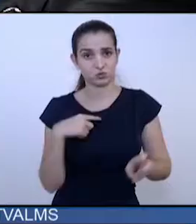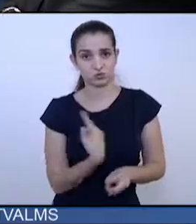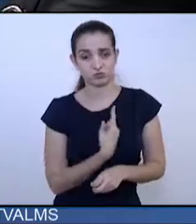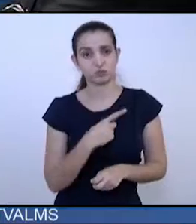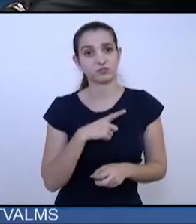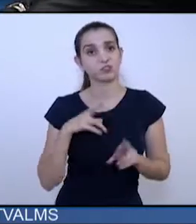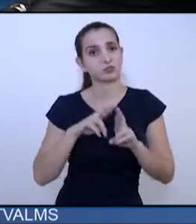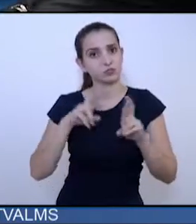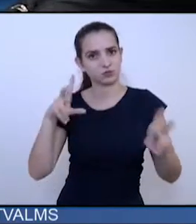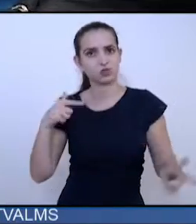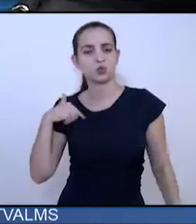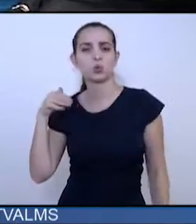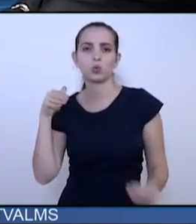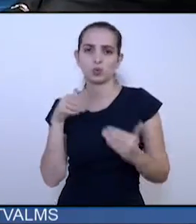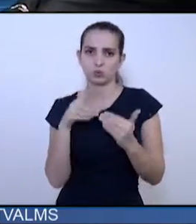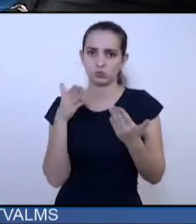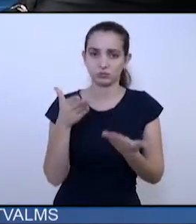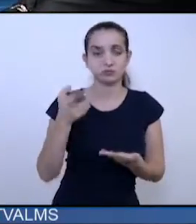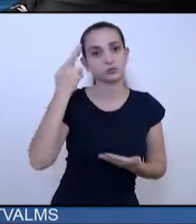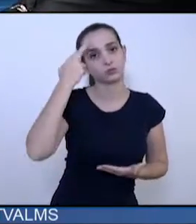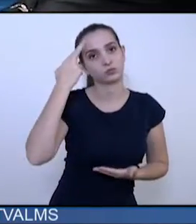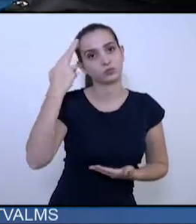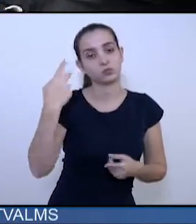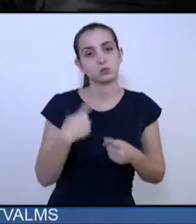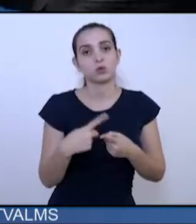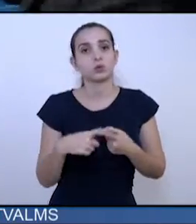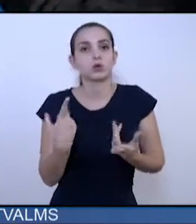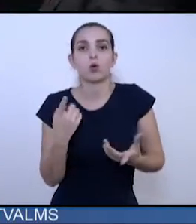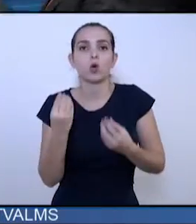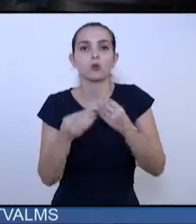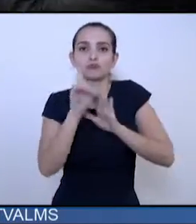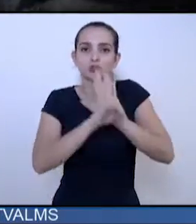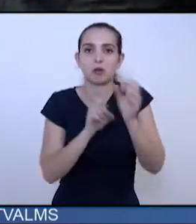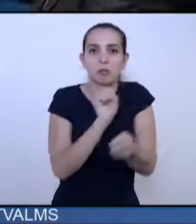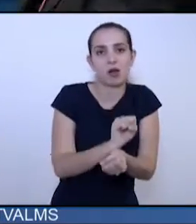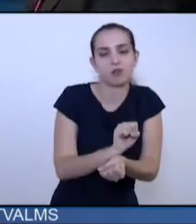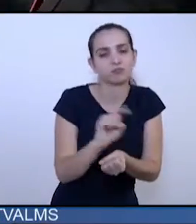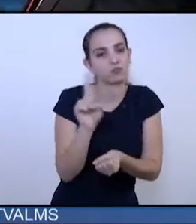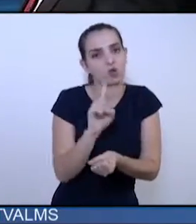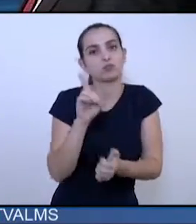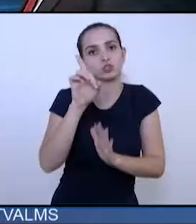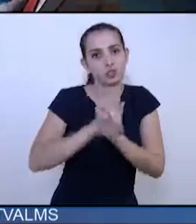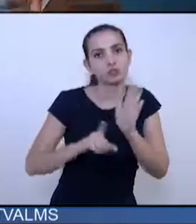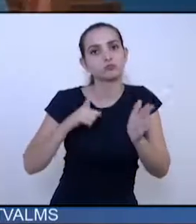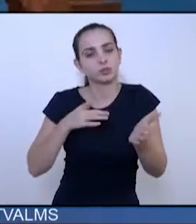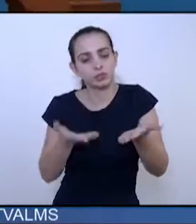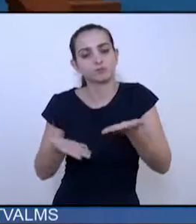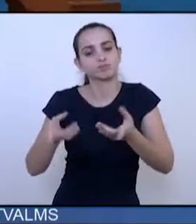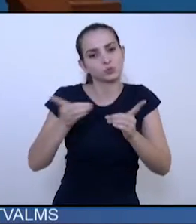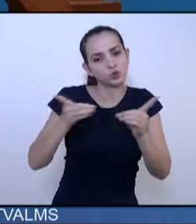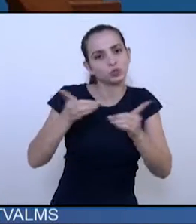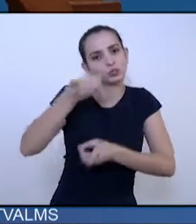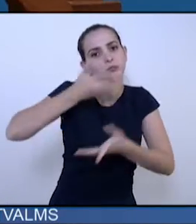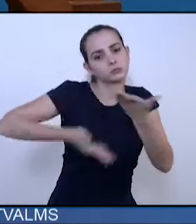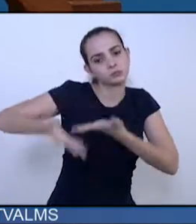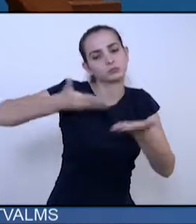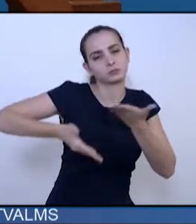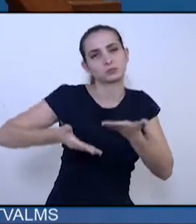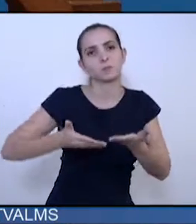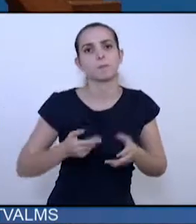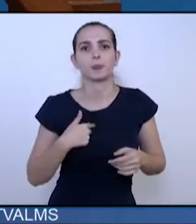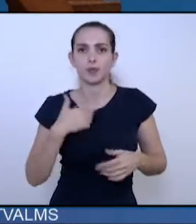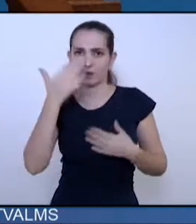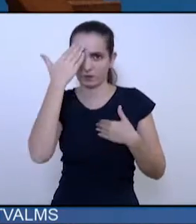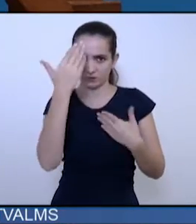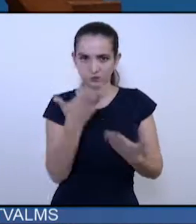eu concordo plenamente com Vossa Excelência, porque senão o direito seria estático, e o direito não é uma ciência estática. Deputado João Grandão, agradeço a parte